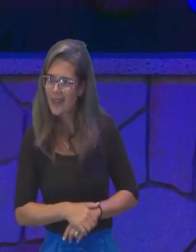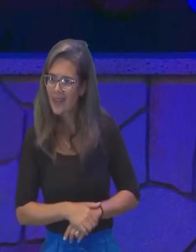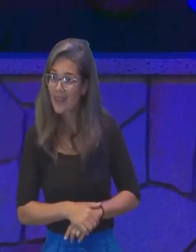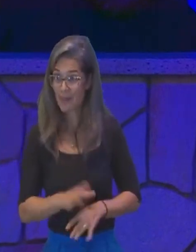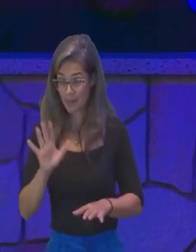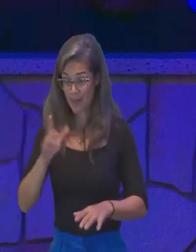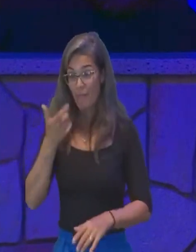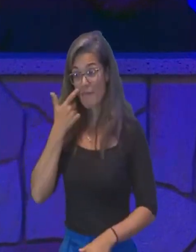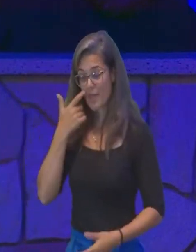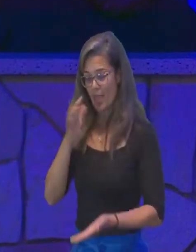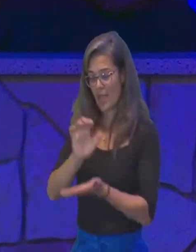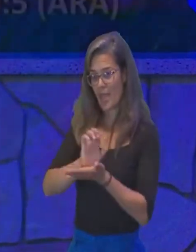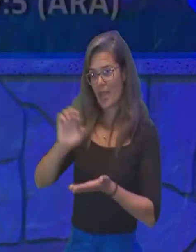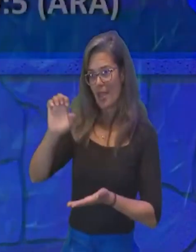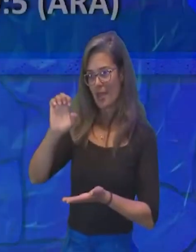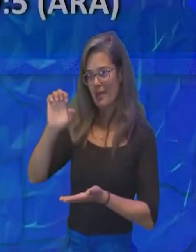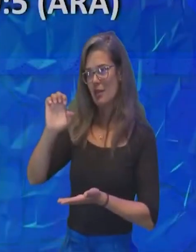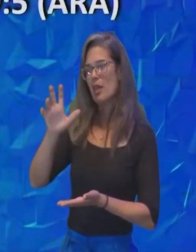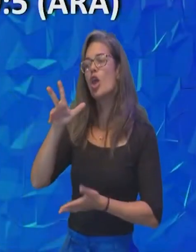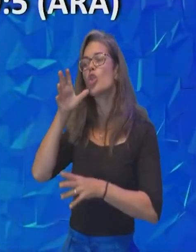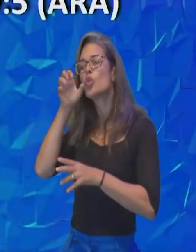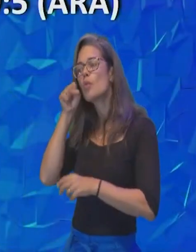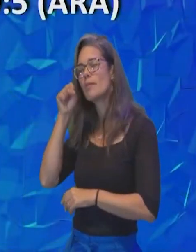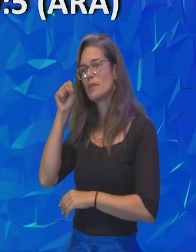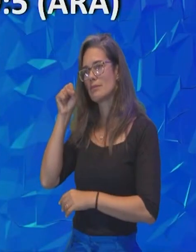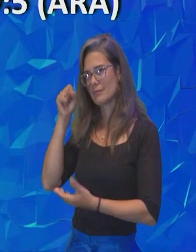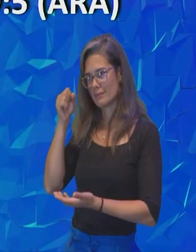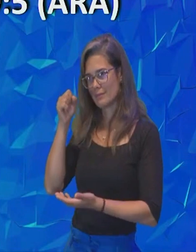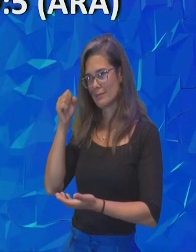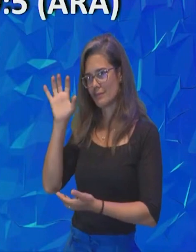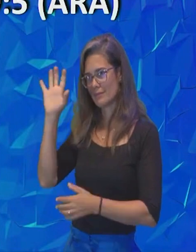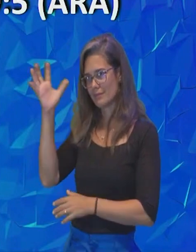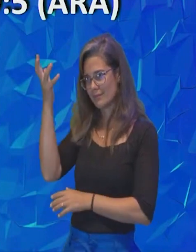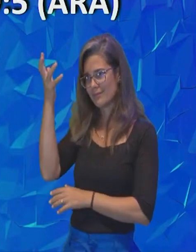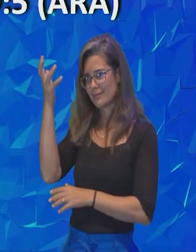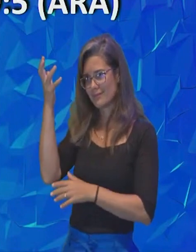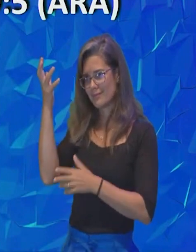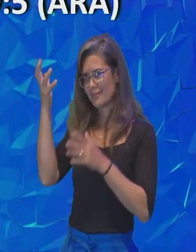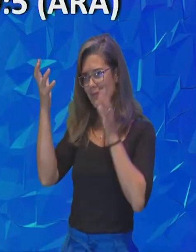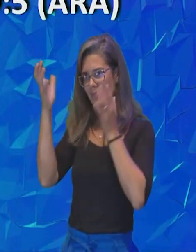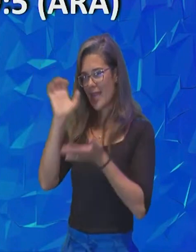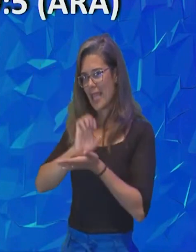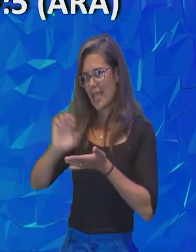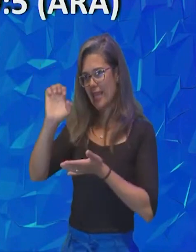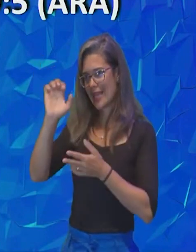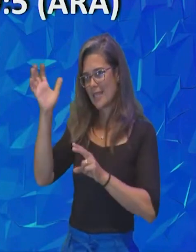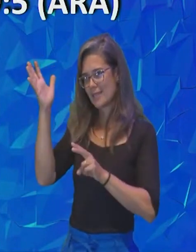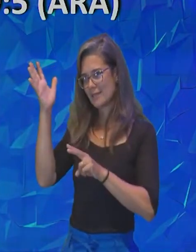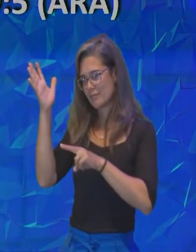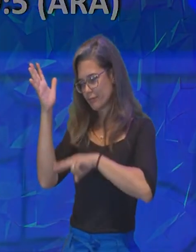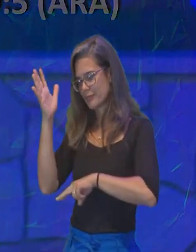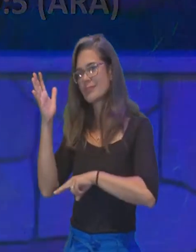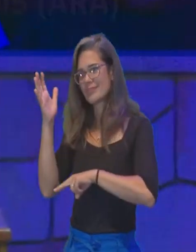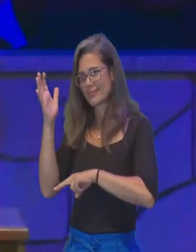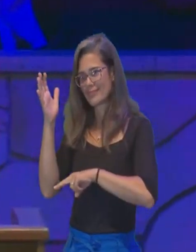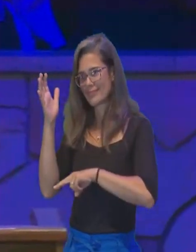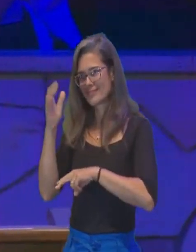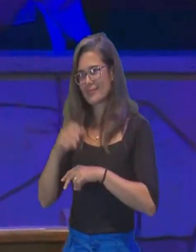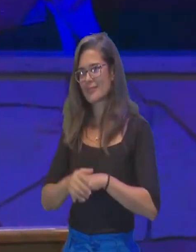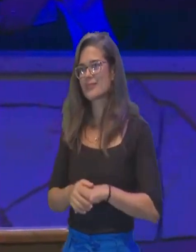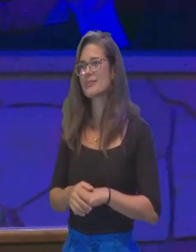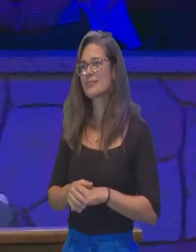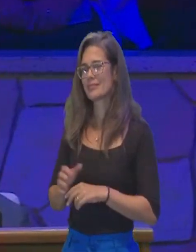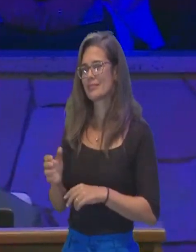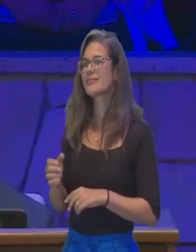deitou-se e dormiu debaixo do zimbro. Interessante que zimbro é uma árvore, é um arbusto pequeno que dá no deserto, e ele dá alguma